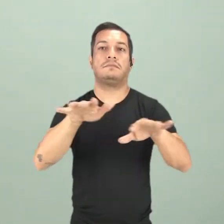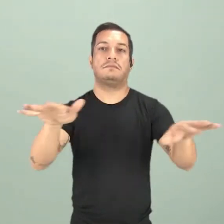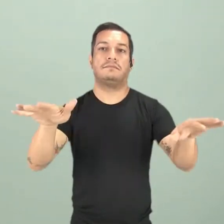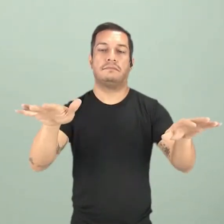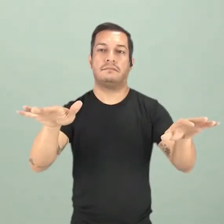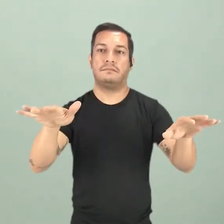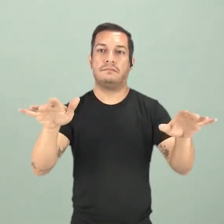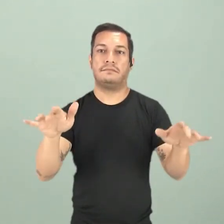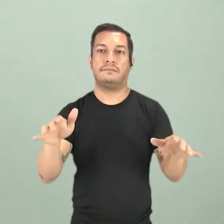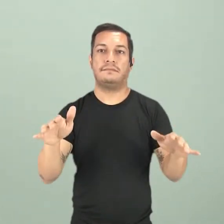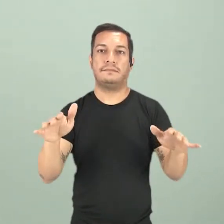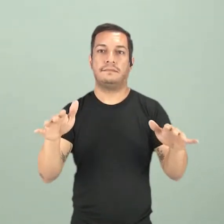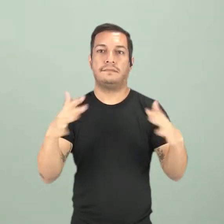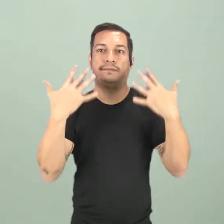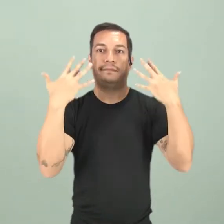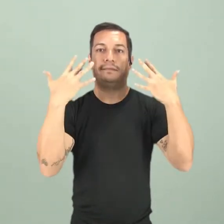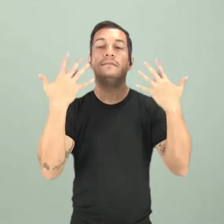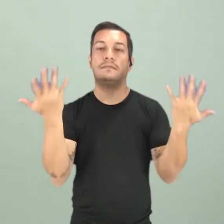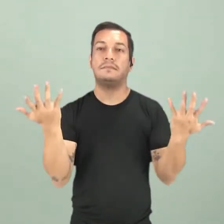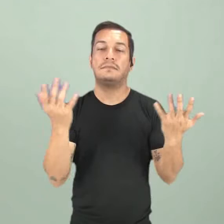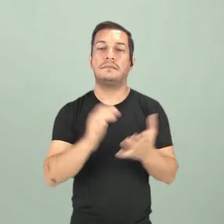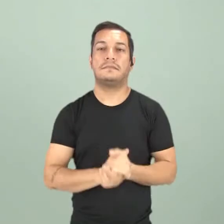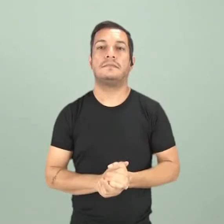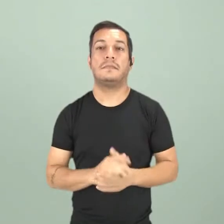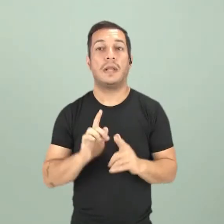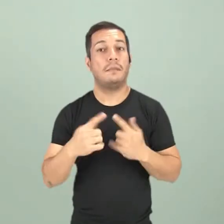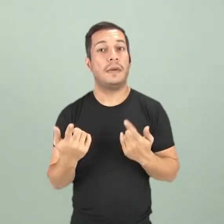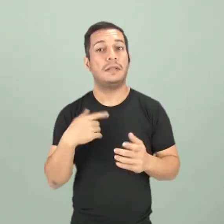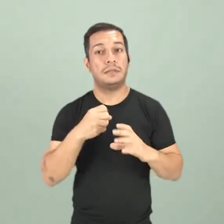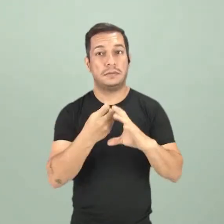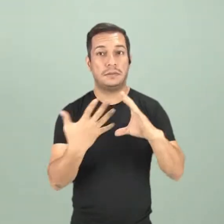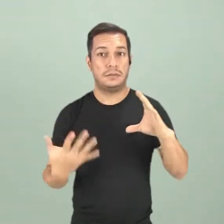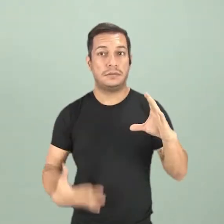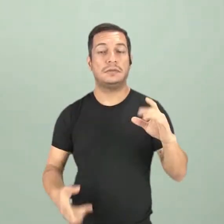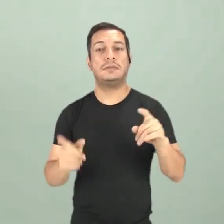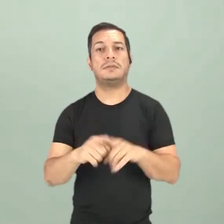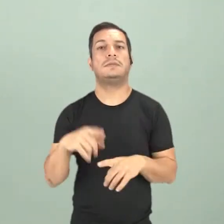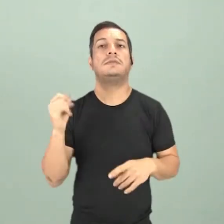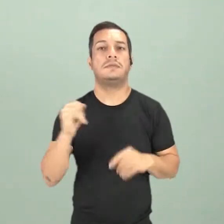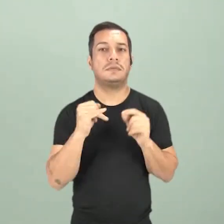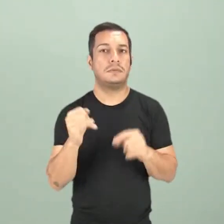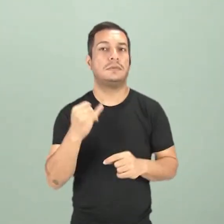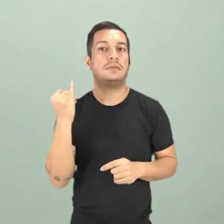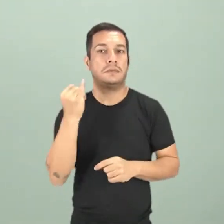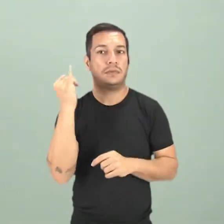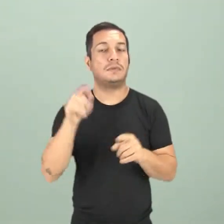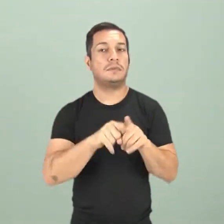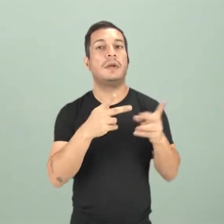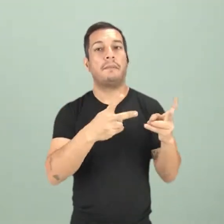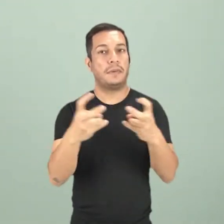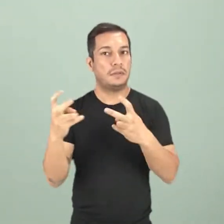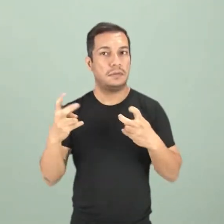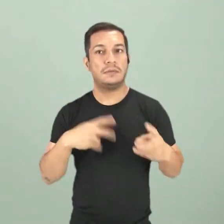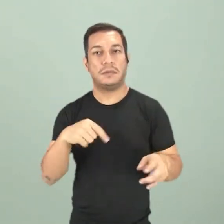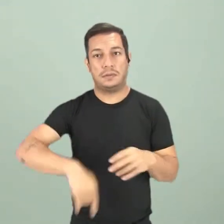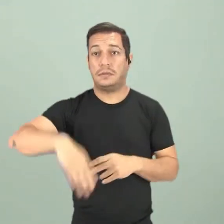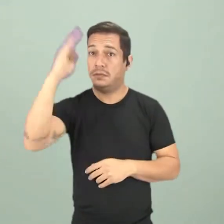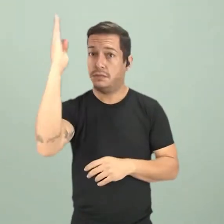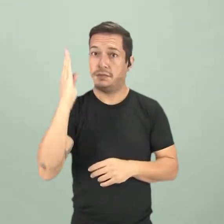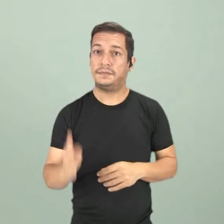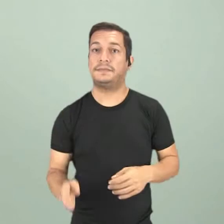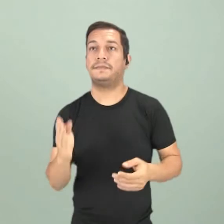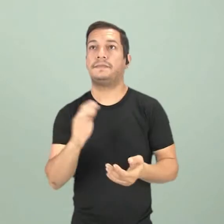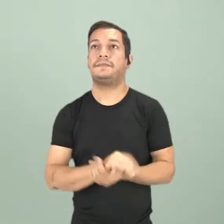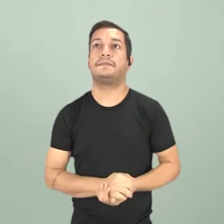ibope, para ficar claro, tá? Mas as suas características foram muito acentuadas e muito notadas aqui no Brasil,